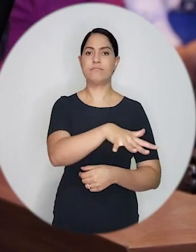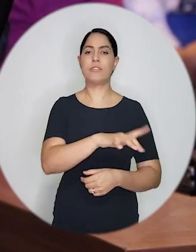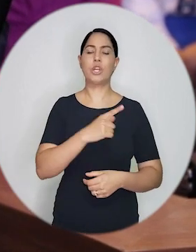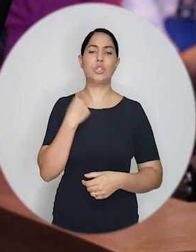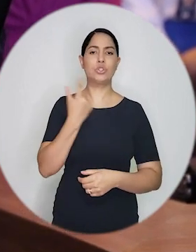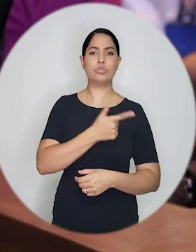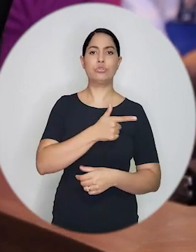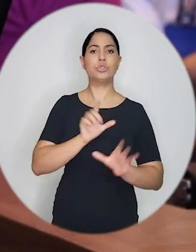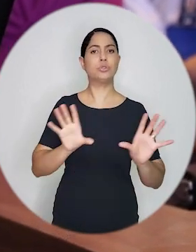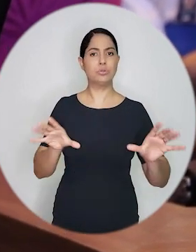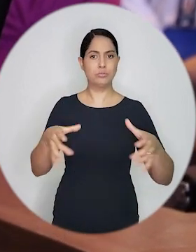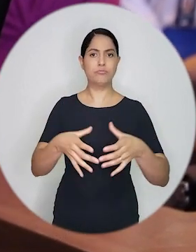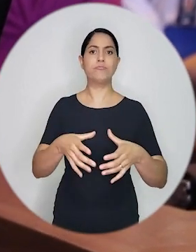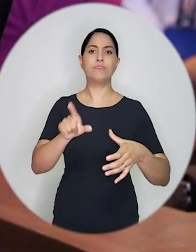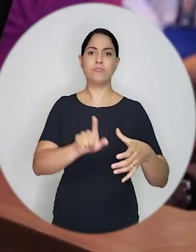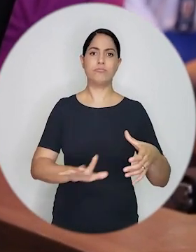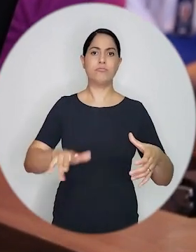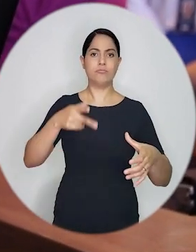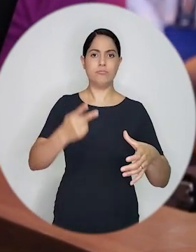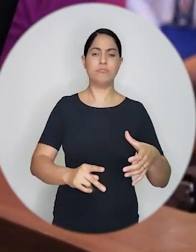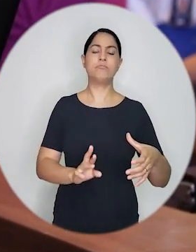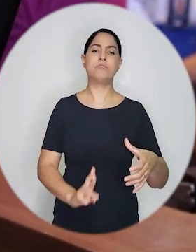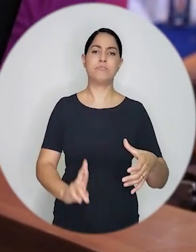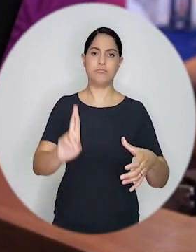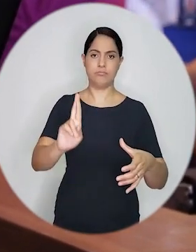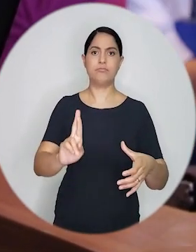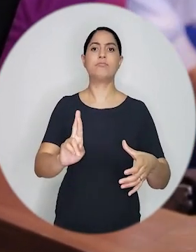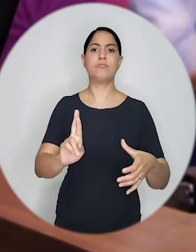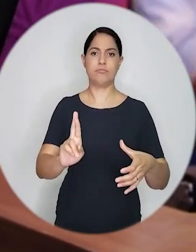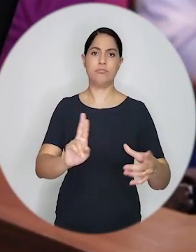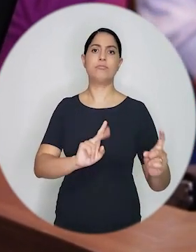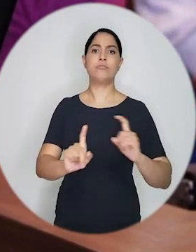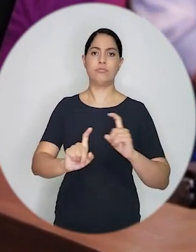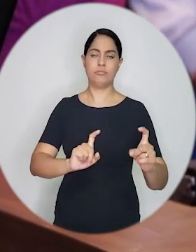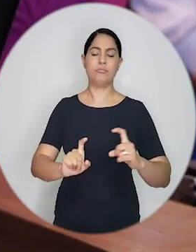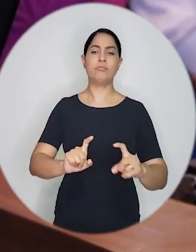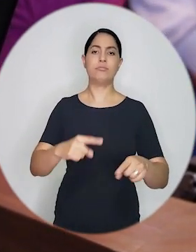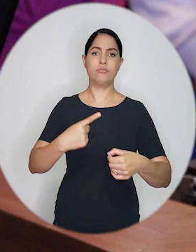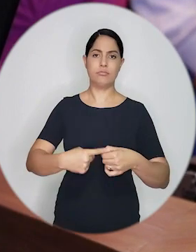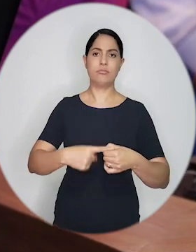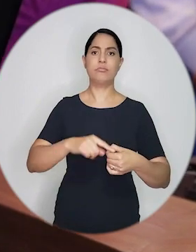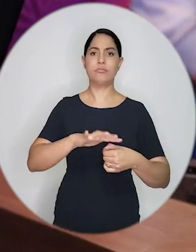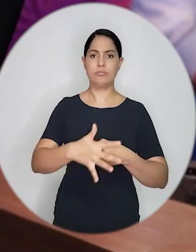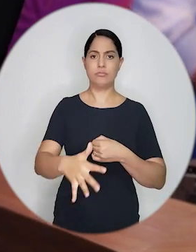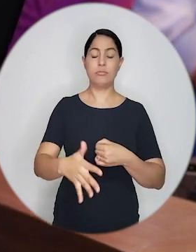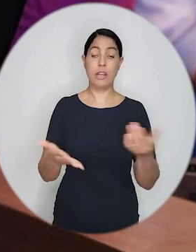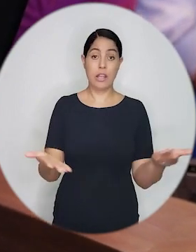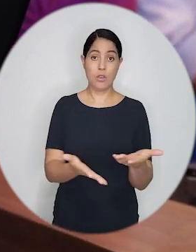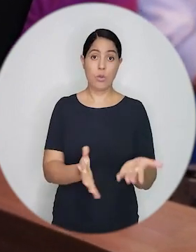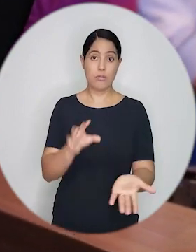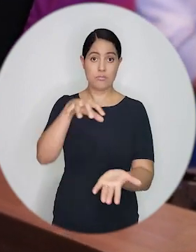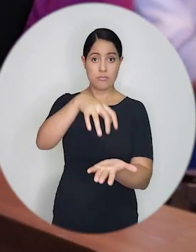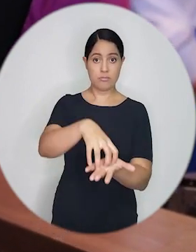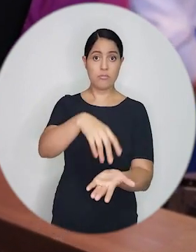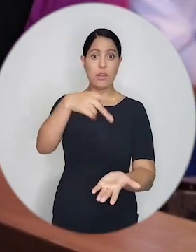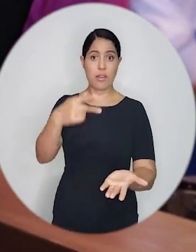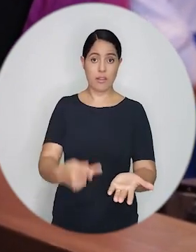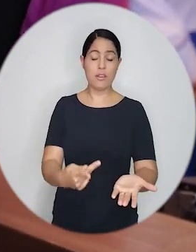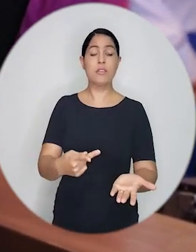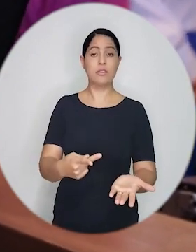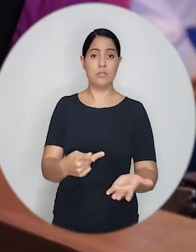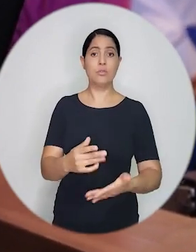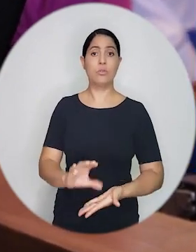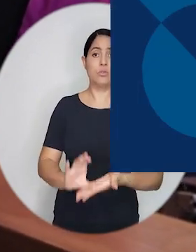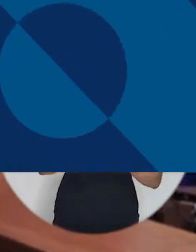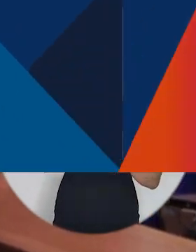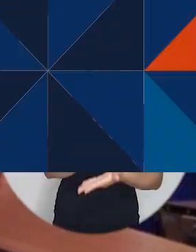Samambaia, mas para toda a nossa classe e para a comunidade em geral, aqui representada pelo seu administrador. Ao fundar